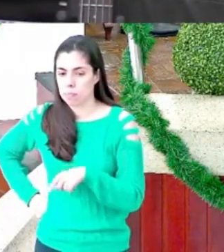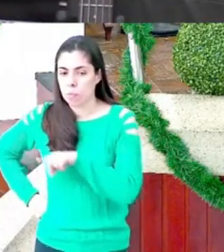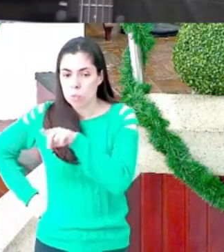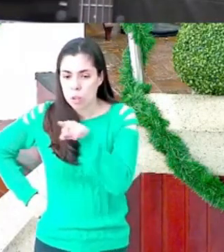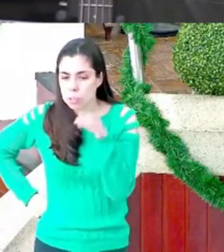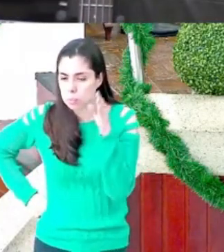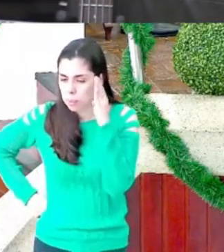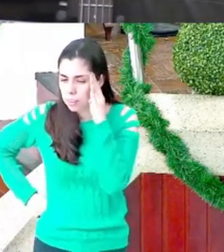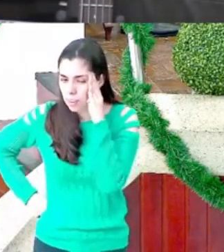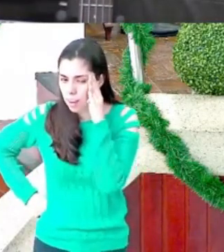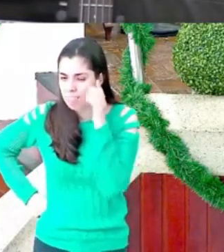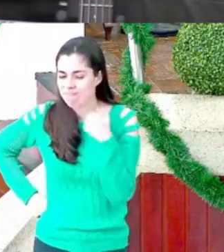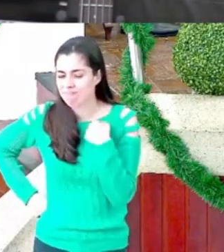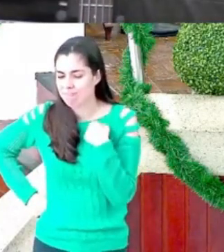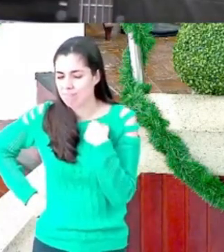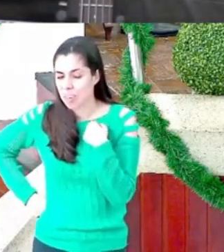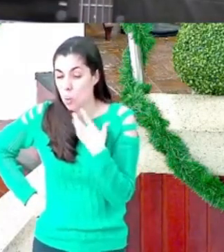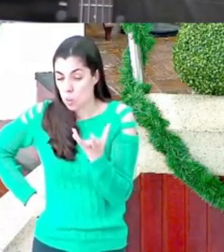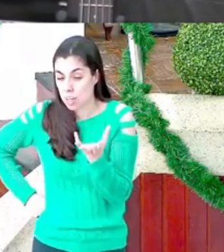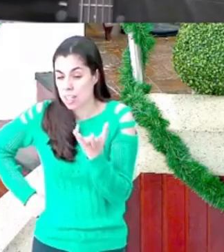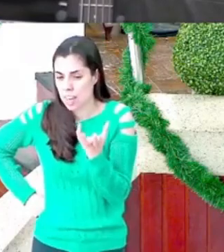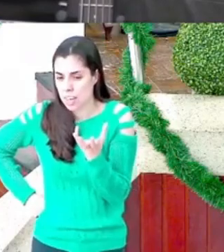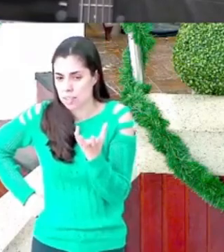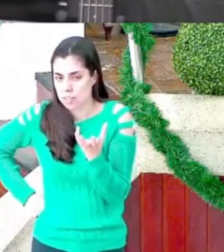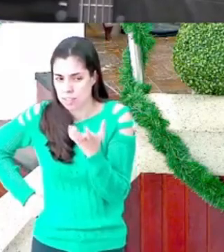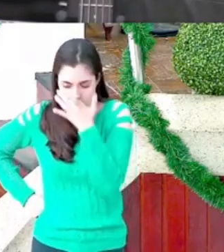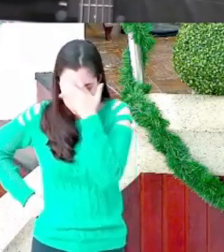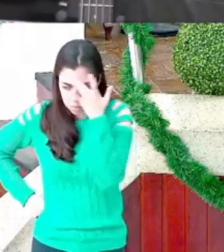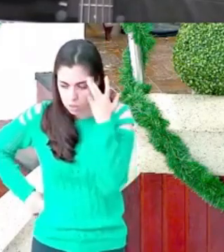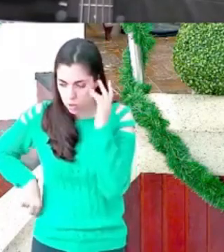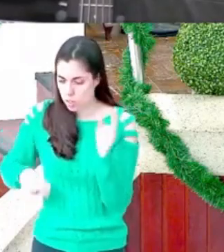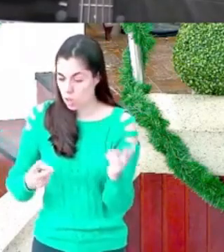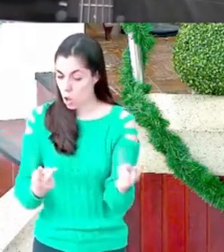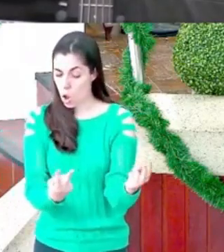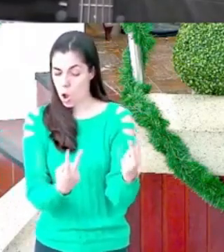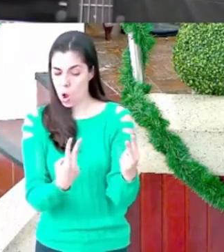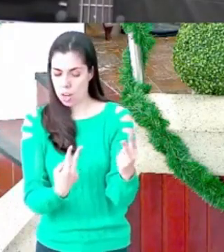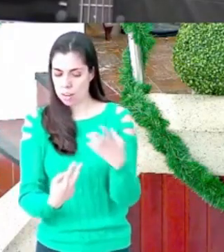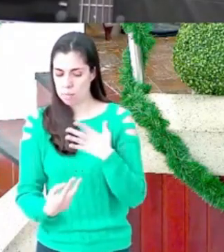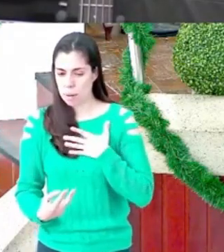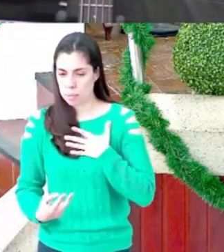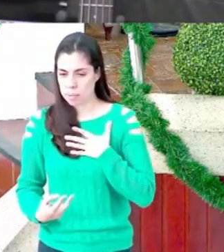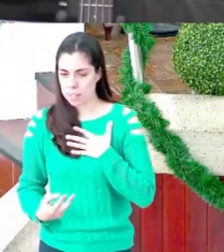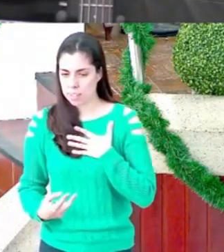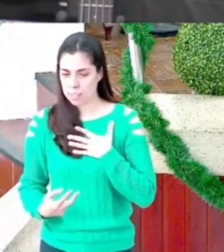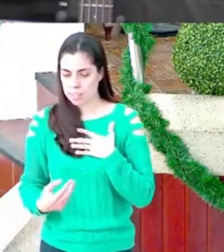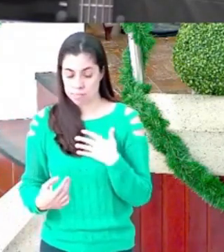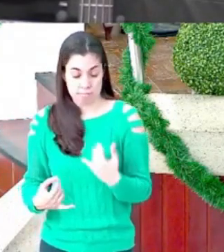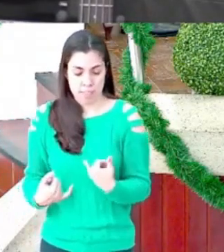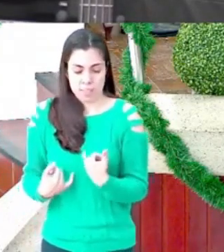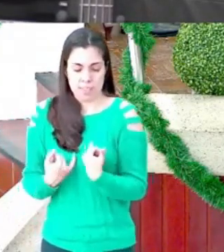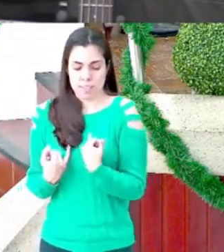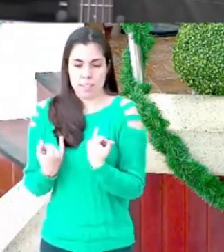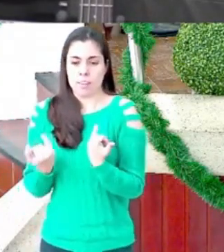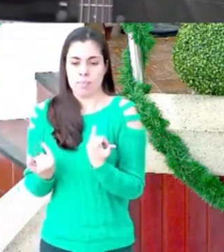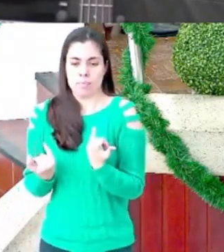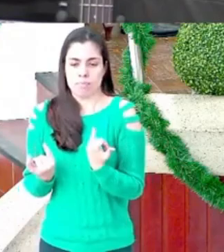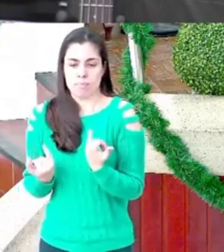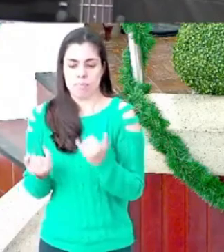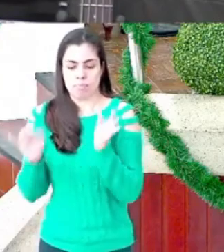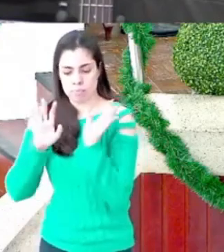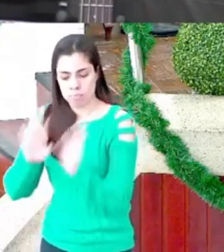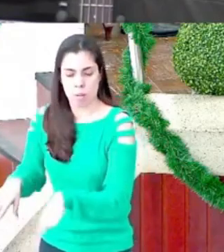vejam e admirem você e louvem você, quando você sentir uma necessidade de reconhecimento,